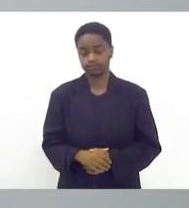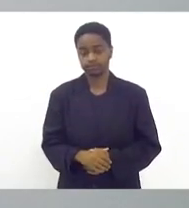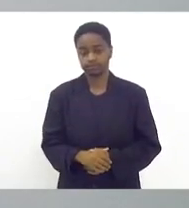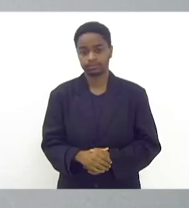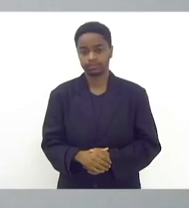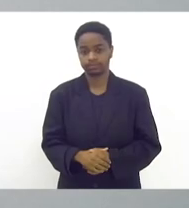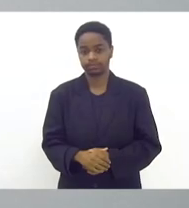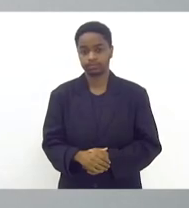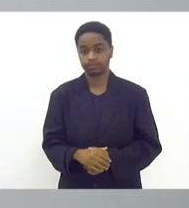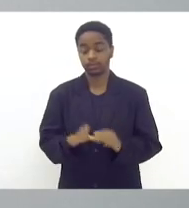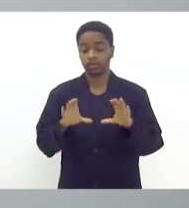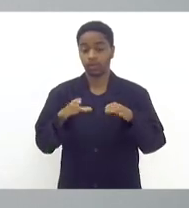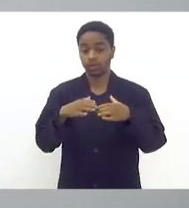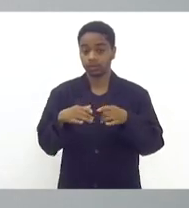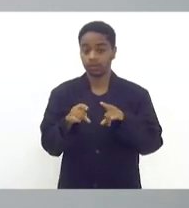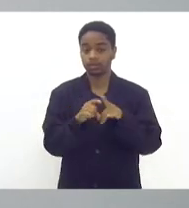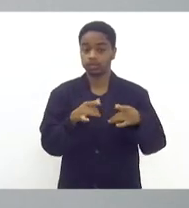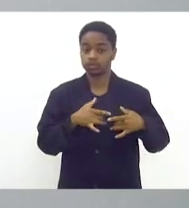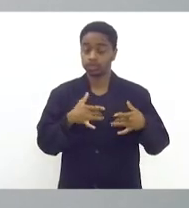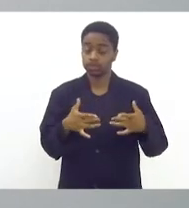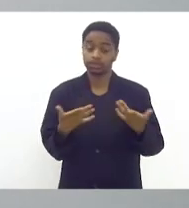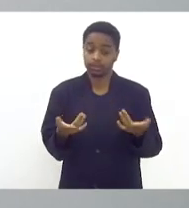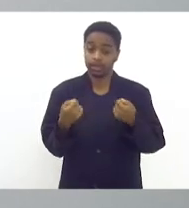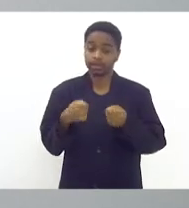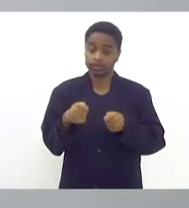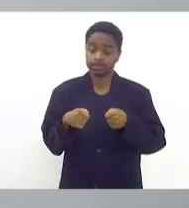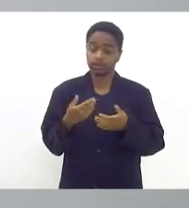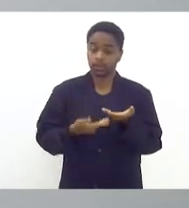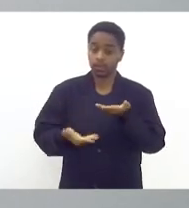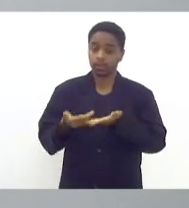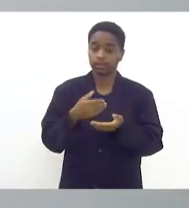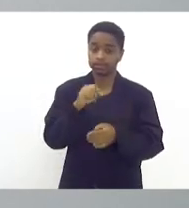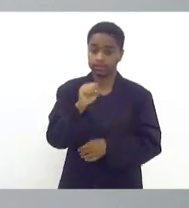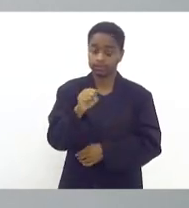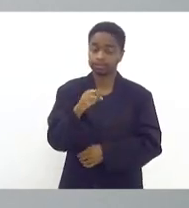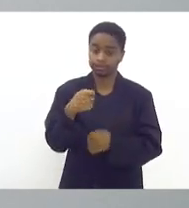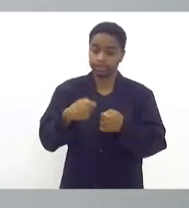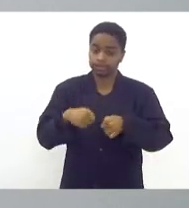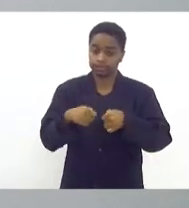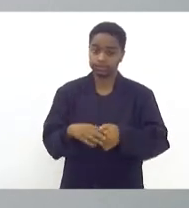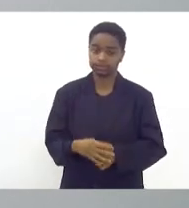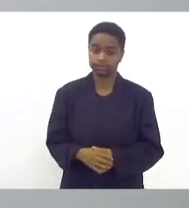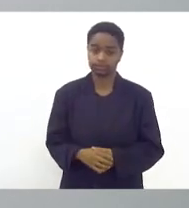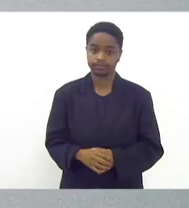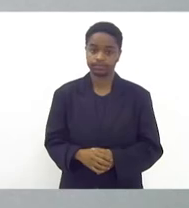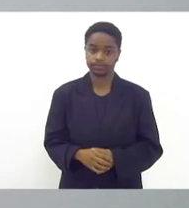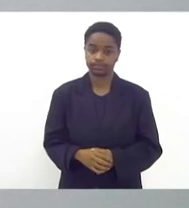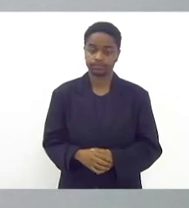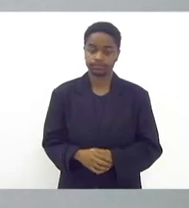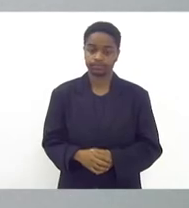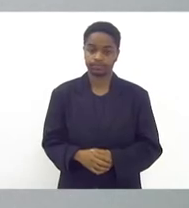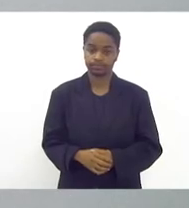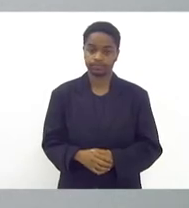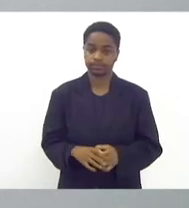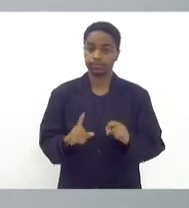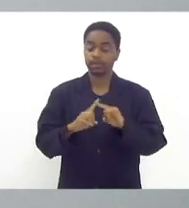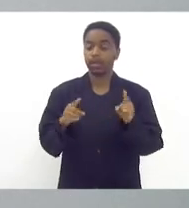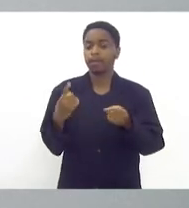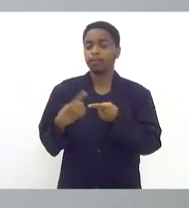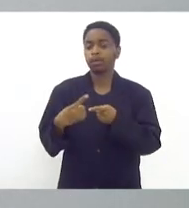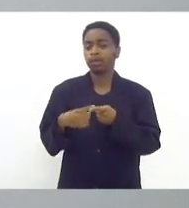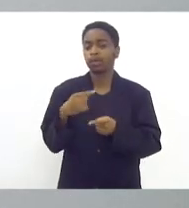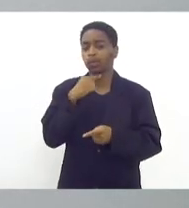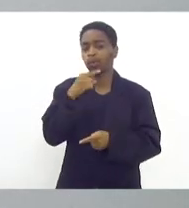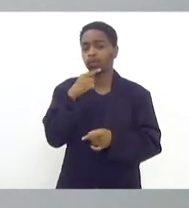né coletivo e solidário temos que dividir sim temos que dividir agora por que que não tá dando